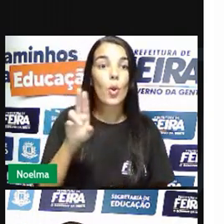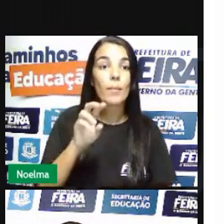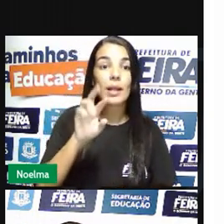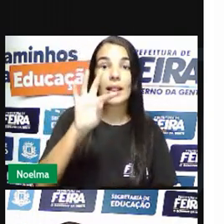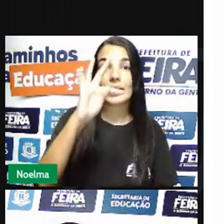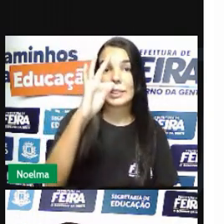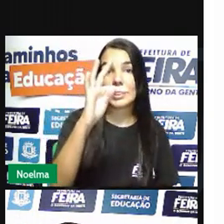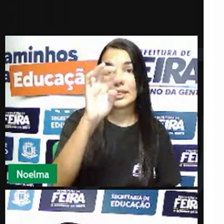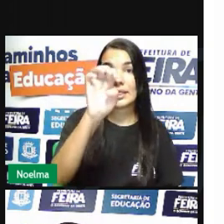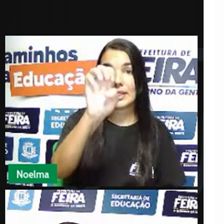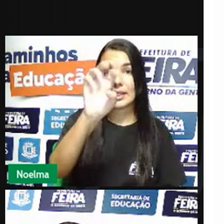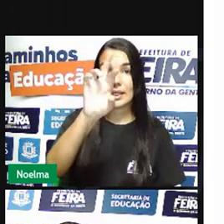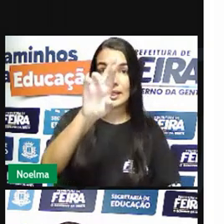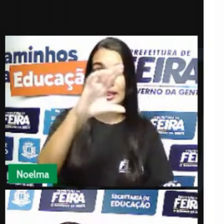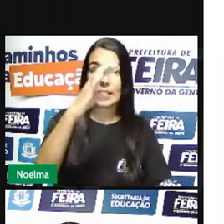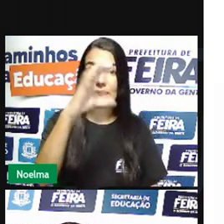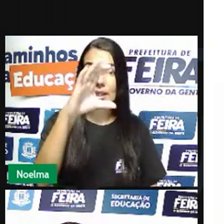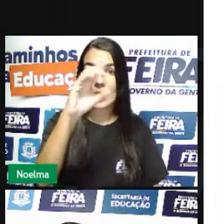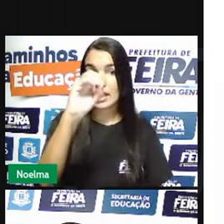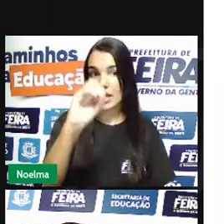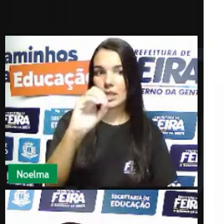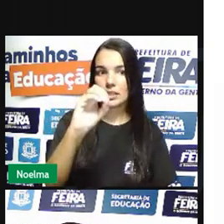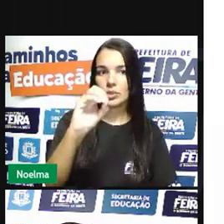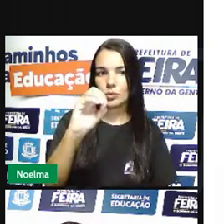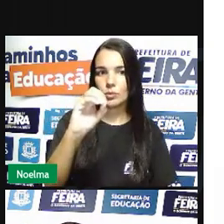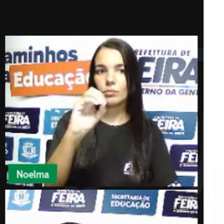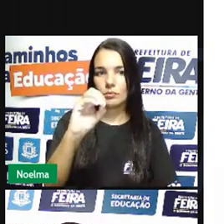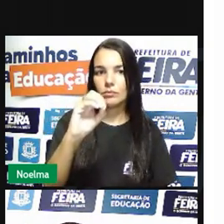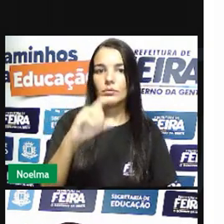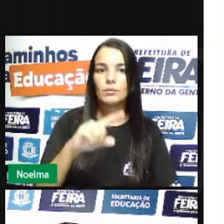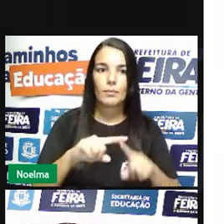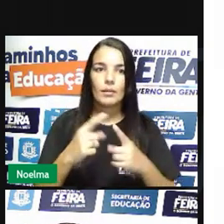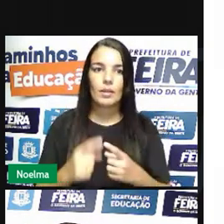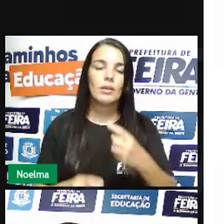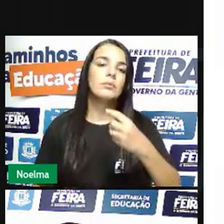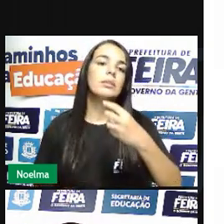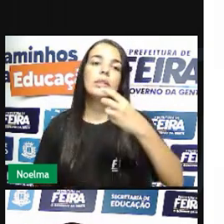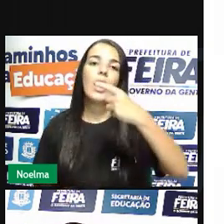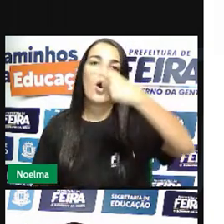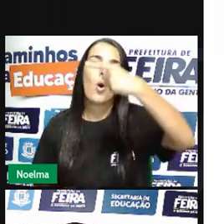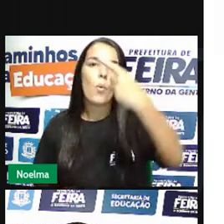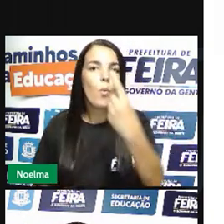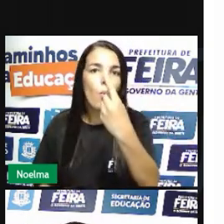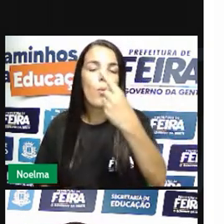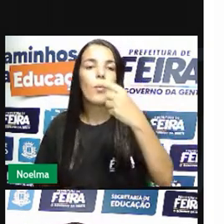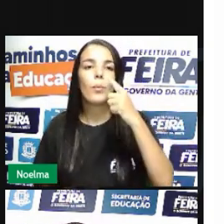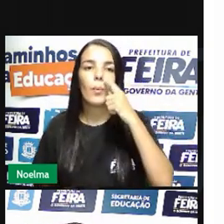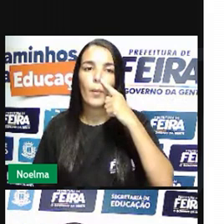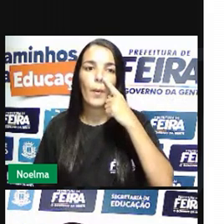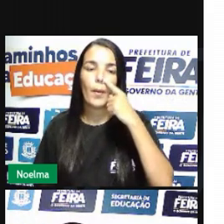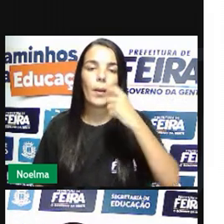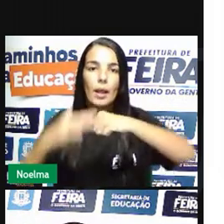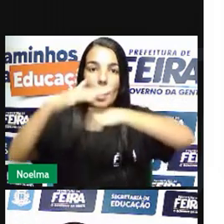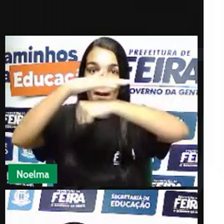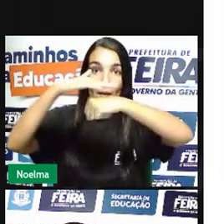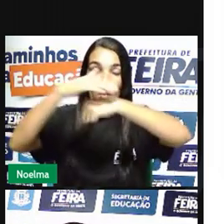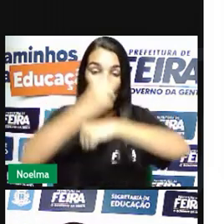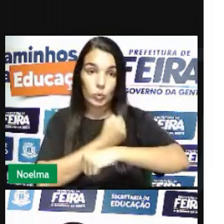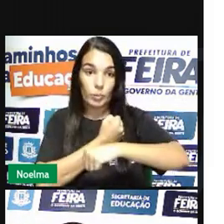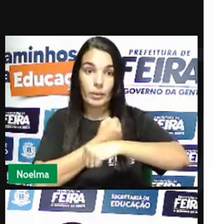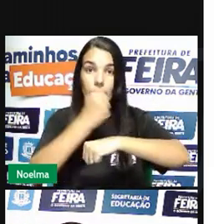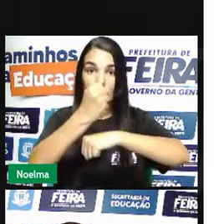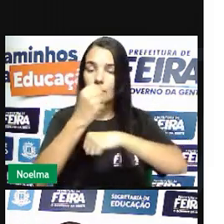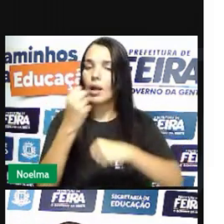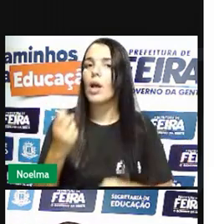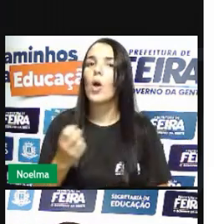ao lermos uma fração a leitura do numerador é realizada de forma direta um dois três quatro cinco numerador já